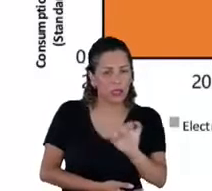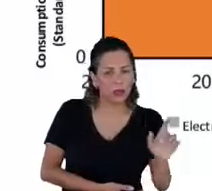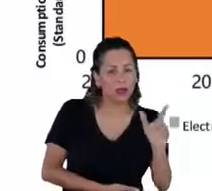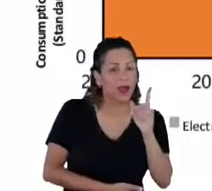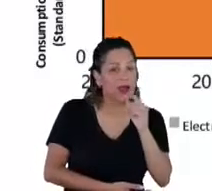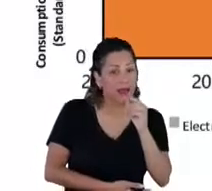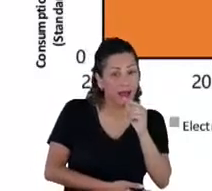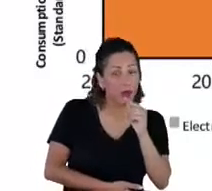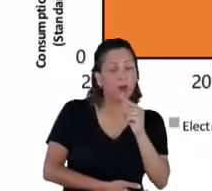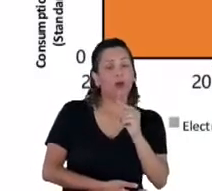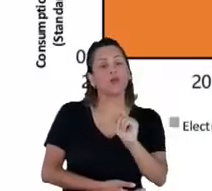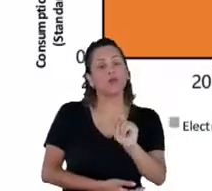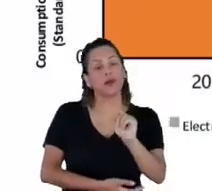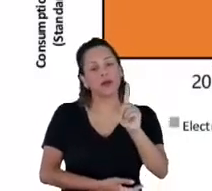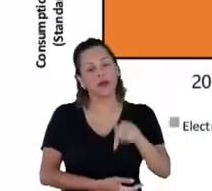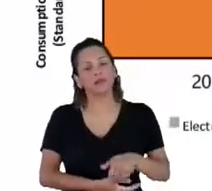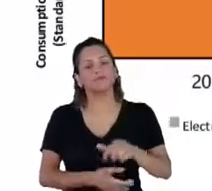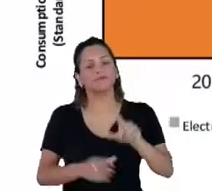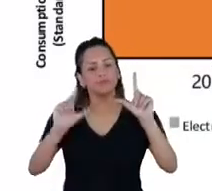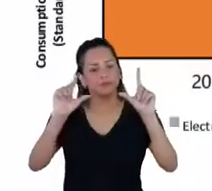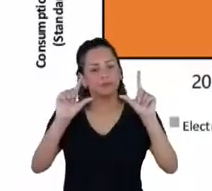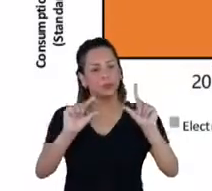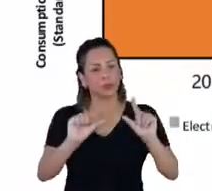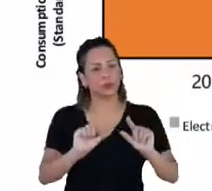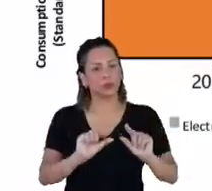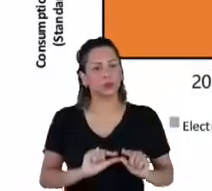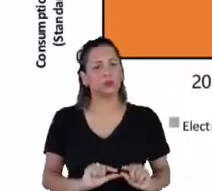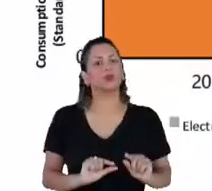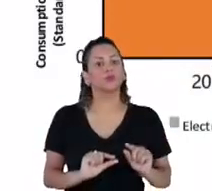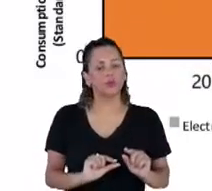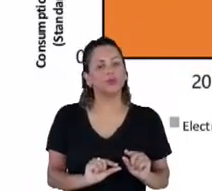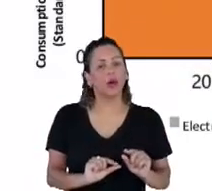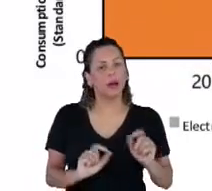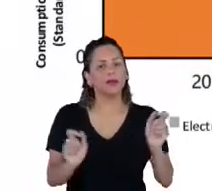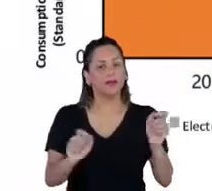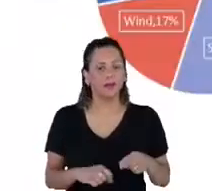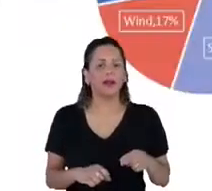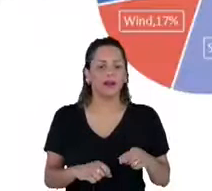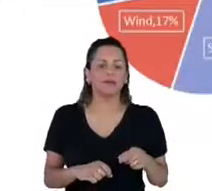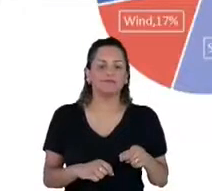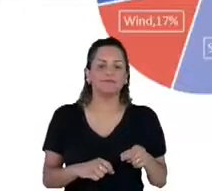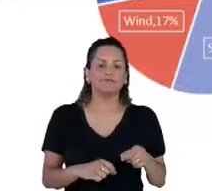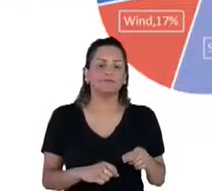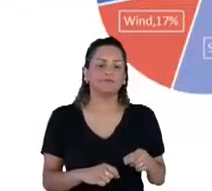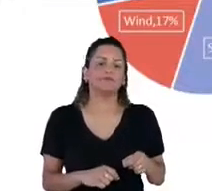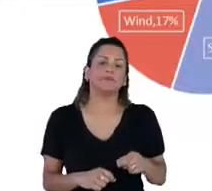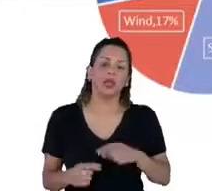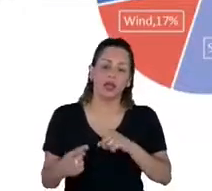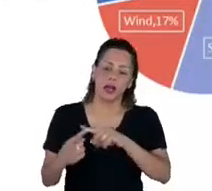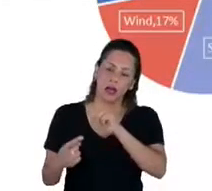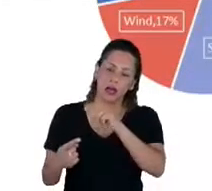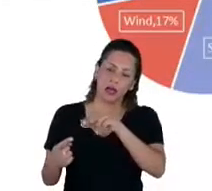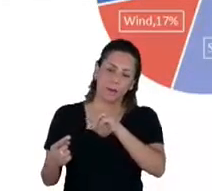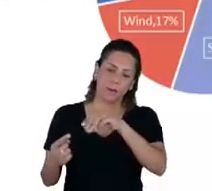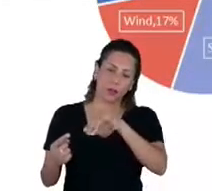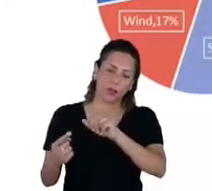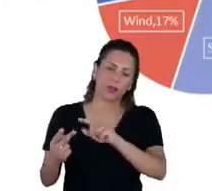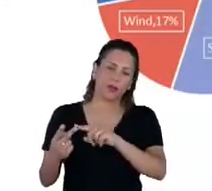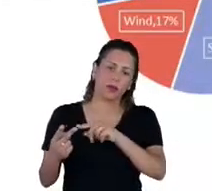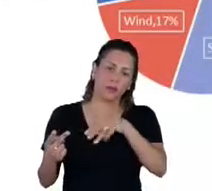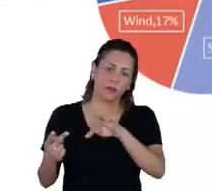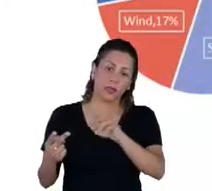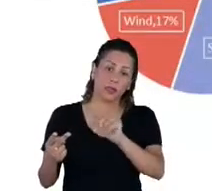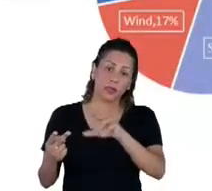cair significativamente, de modo a que o follow-on da amônia e da produção de metano também poderão ser